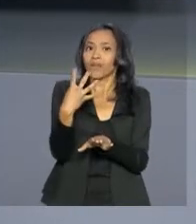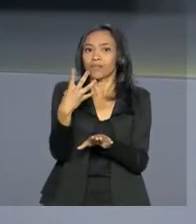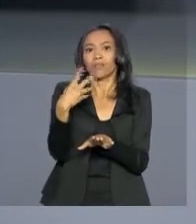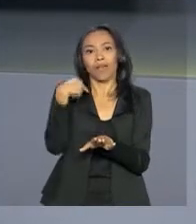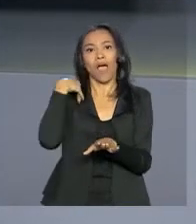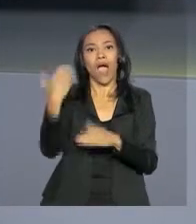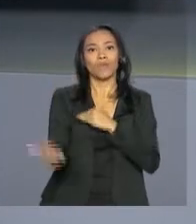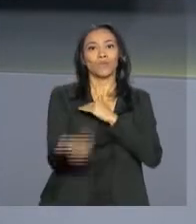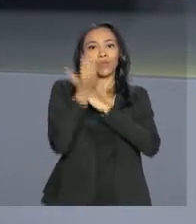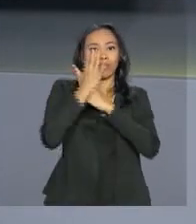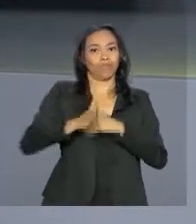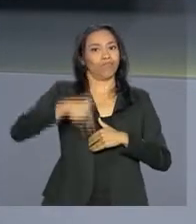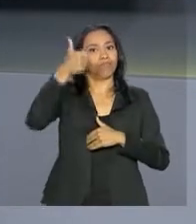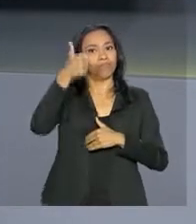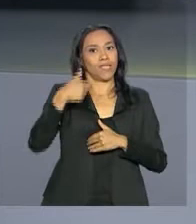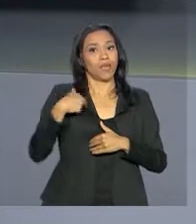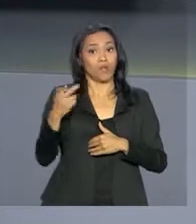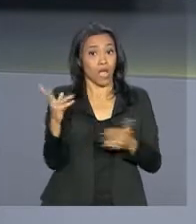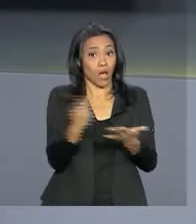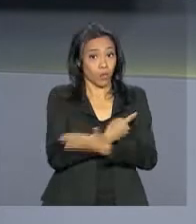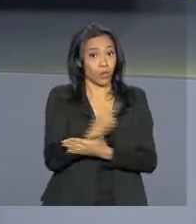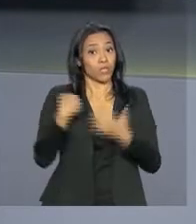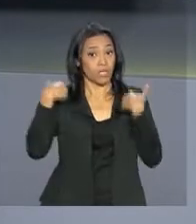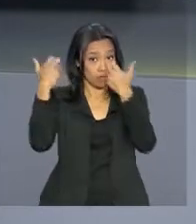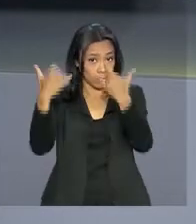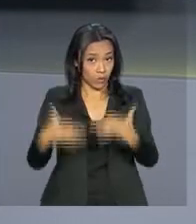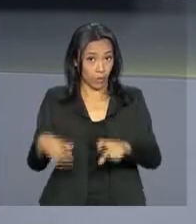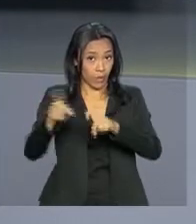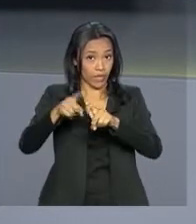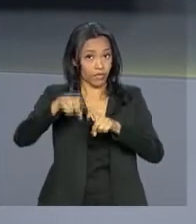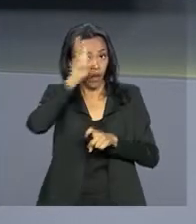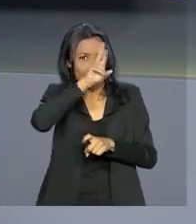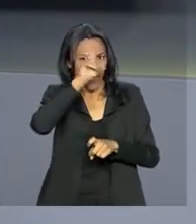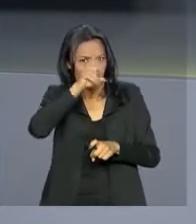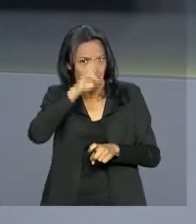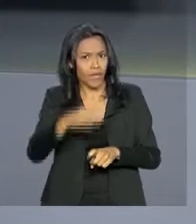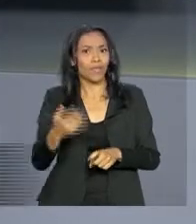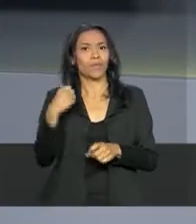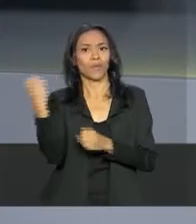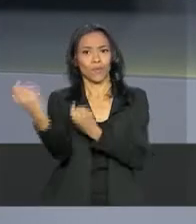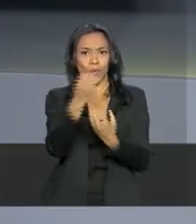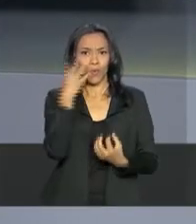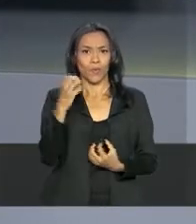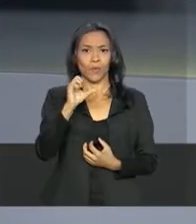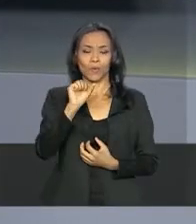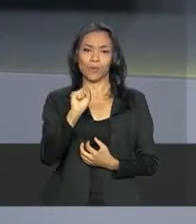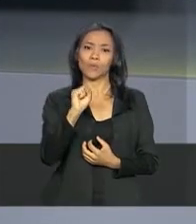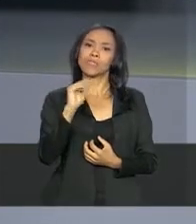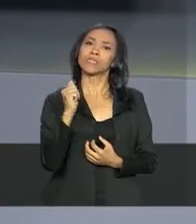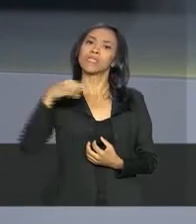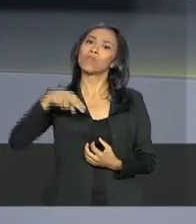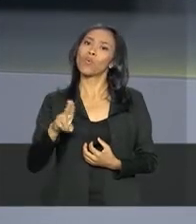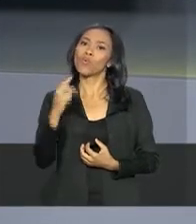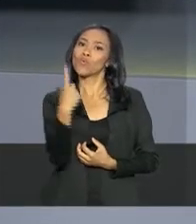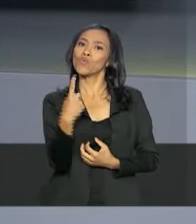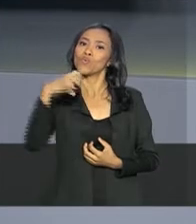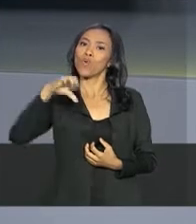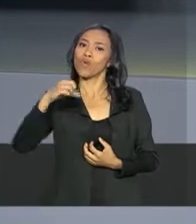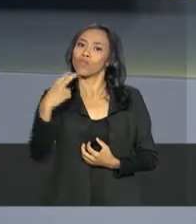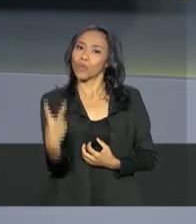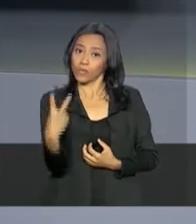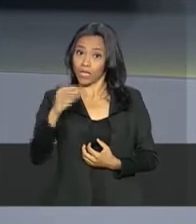diante dos sintomas como informou o neurologista lembra do samu diz que 192 apesar de serem mais comuns em